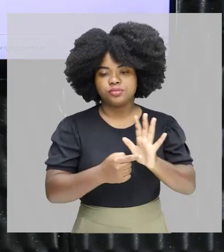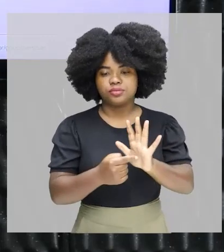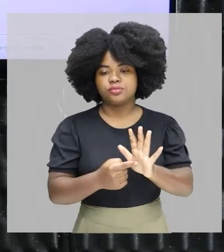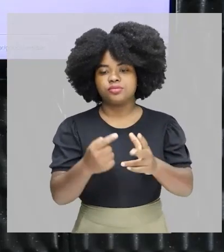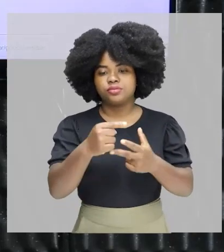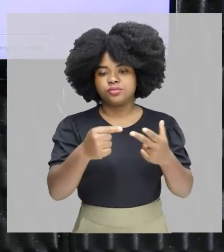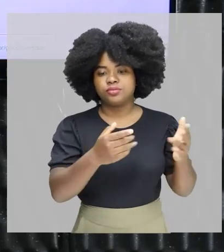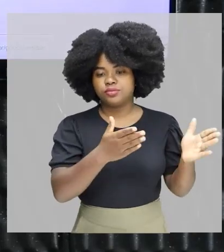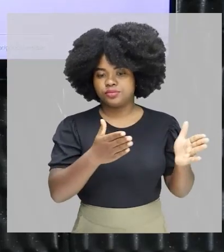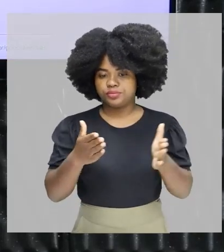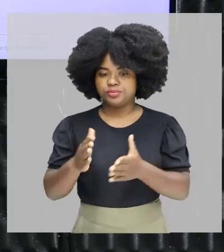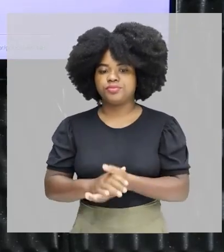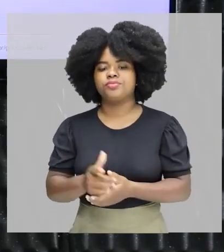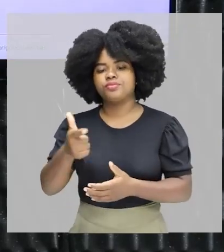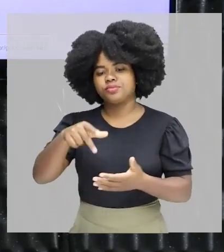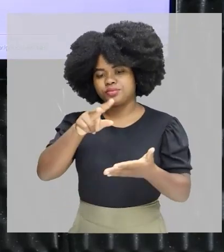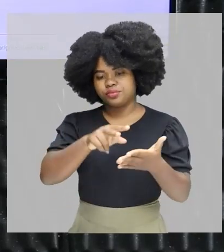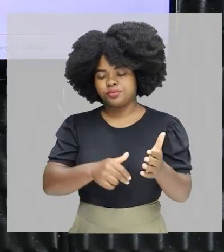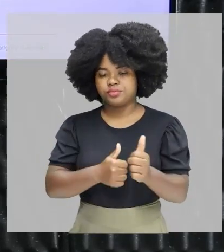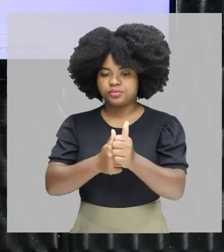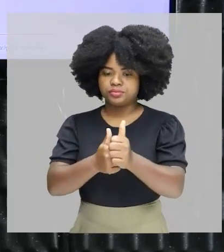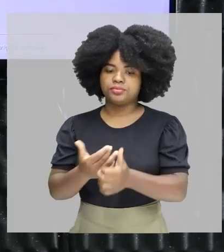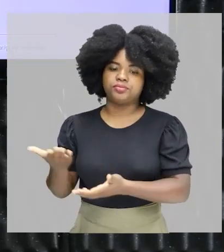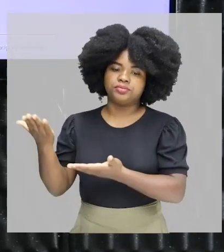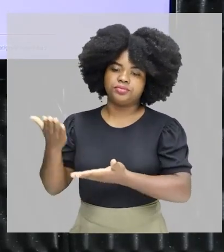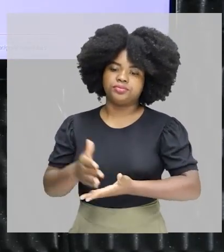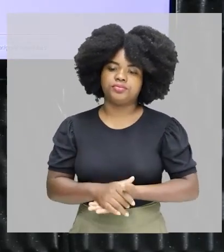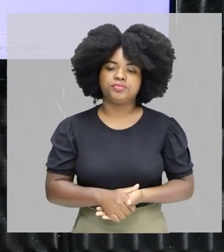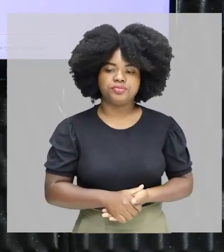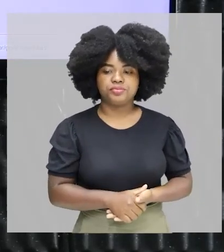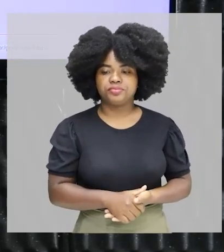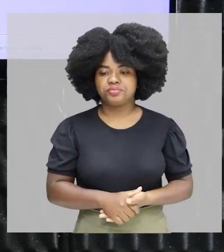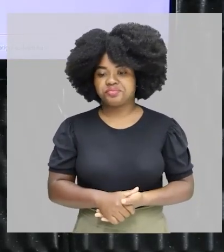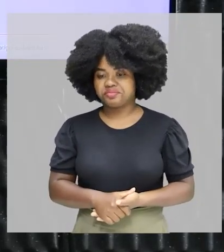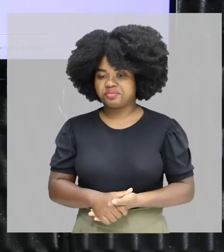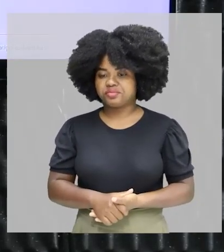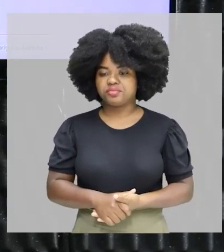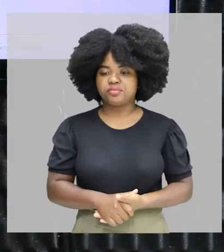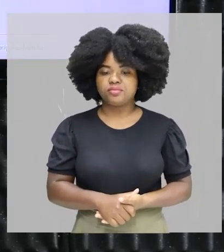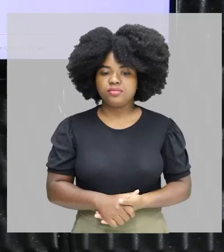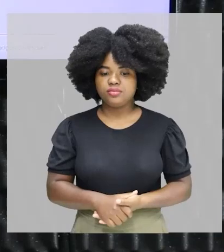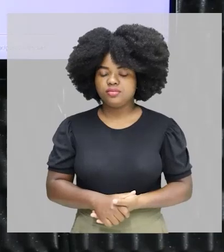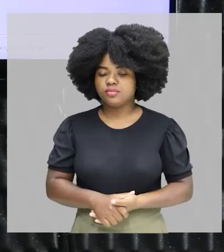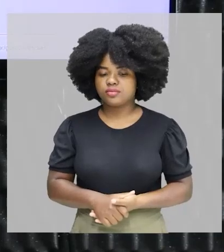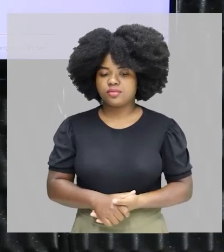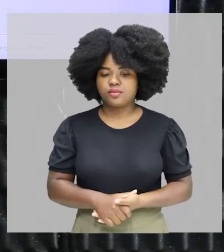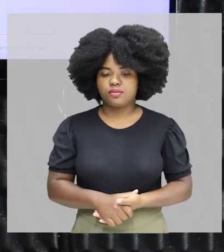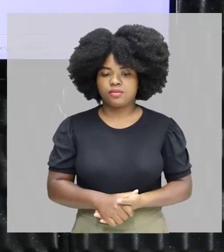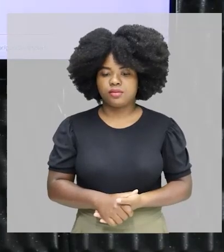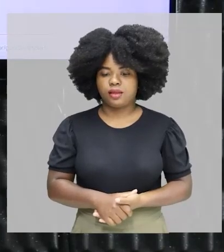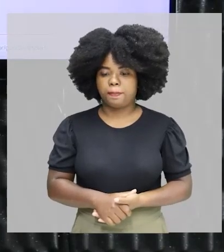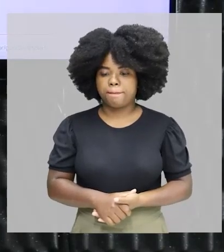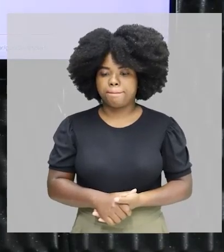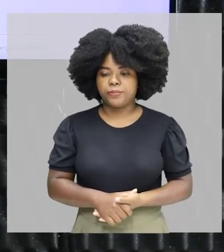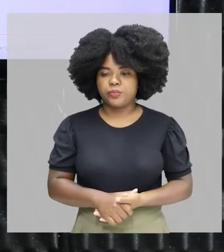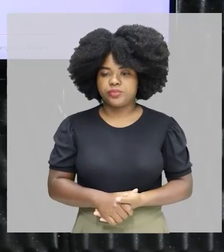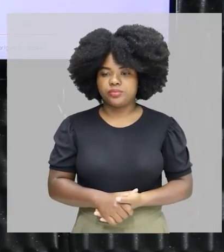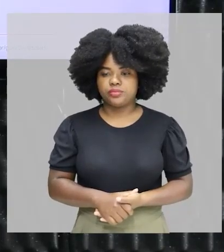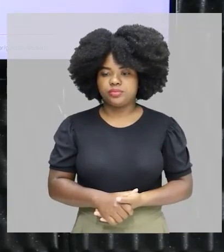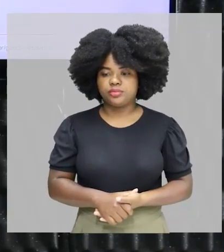considerando que uma pessoa consuma refrigerantes diariamente, poderá ocorrer um processo de